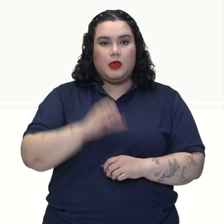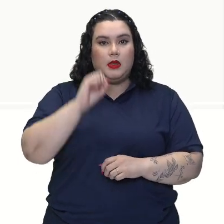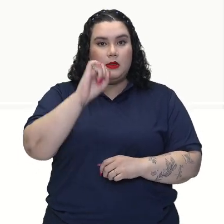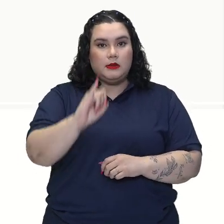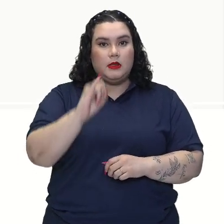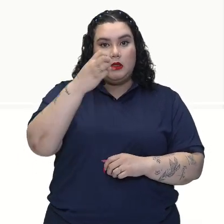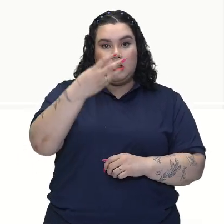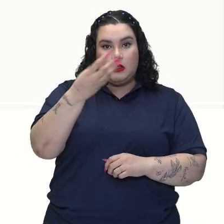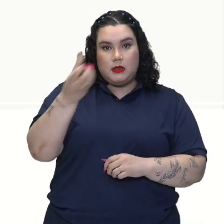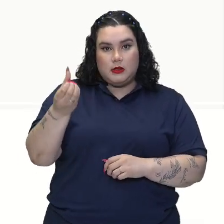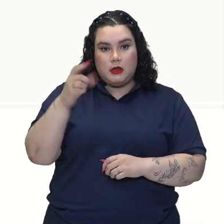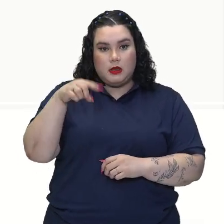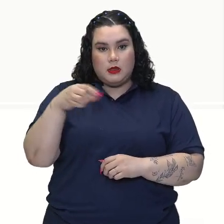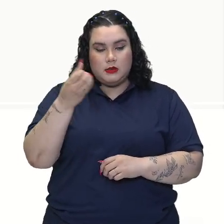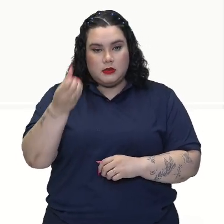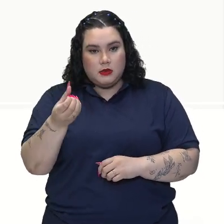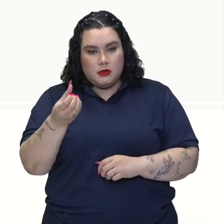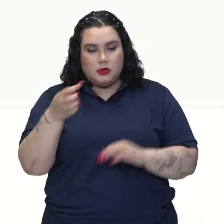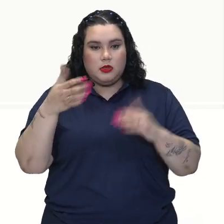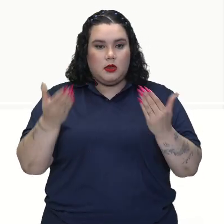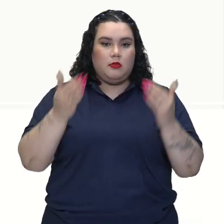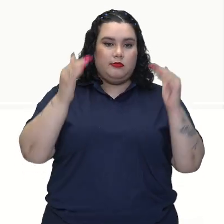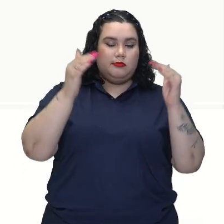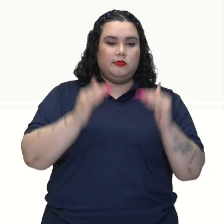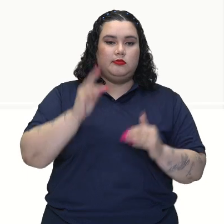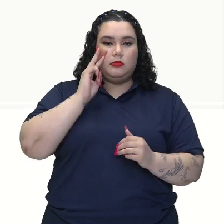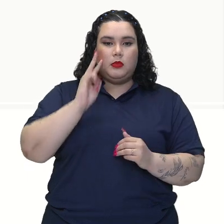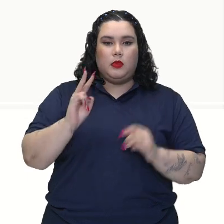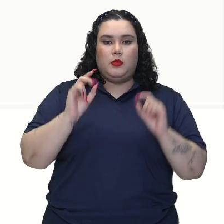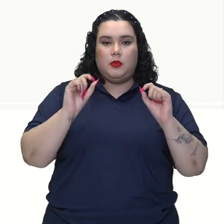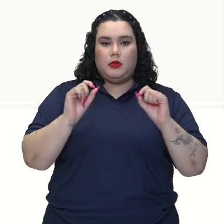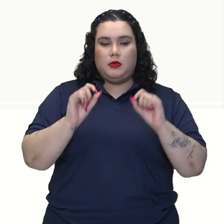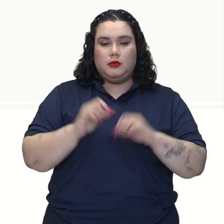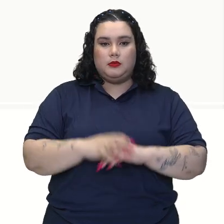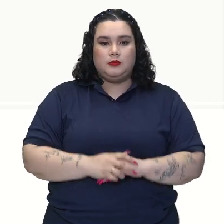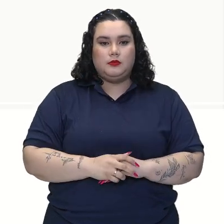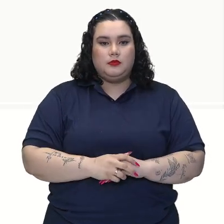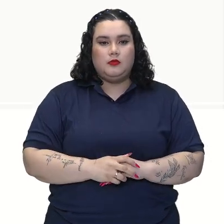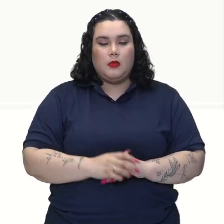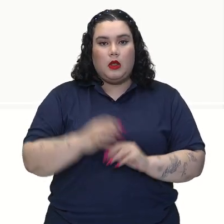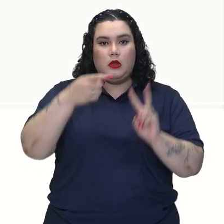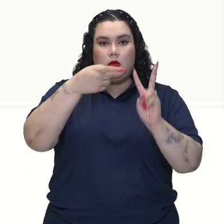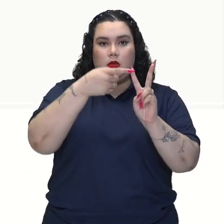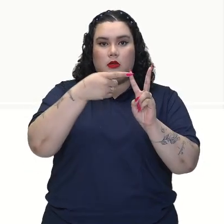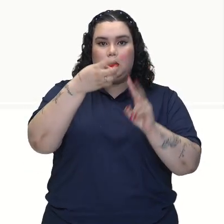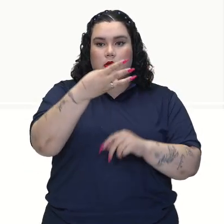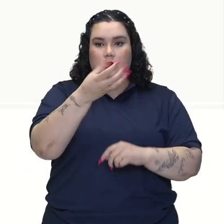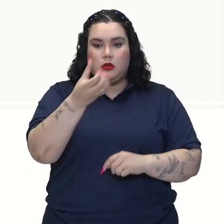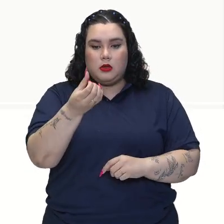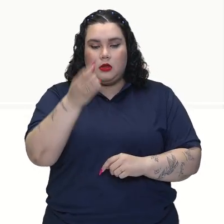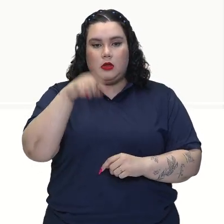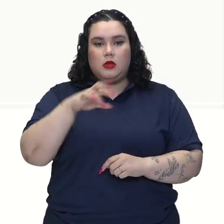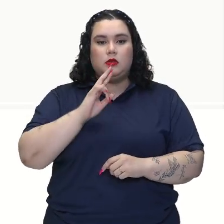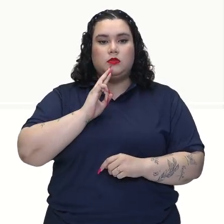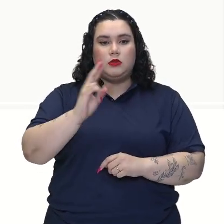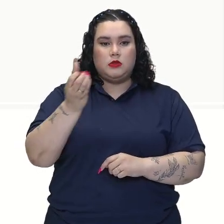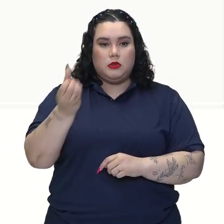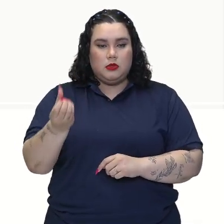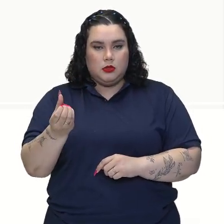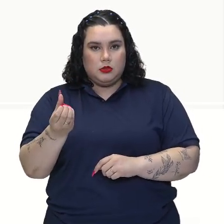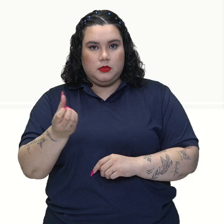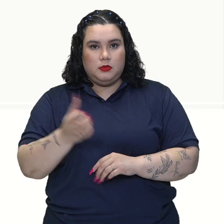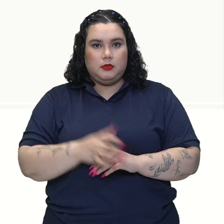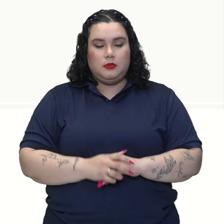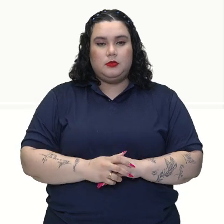36 é 6, então já sei que aqui embaixo vai ser quanto? 36, raiz quadrada de 36, 6.